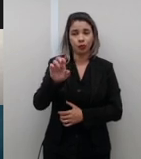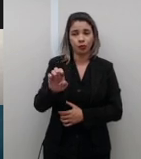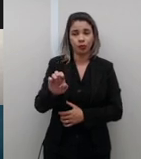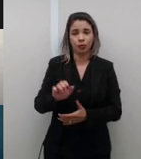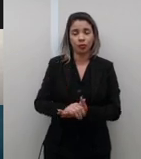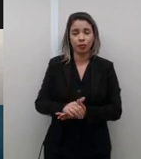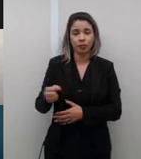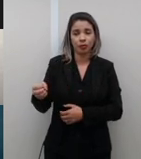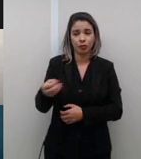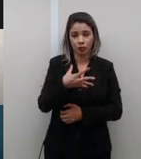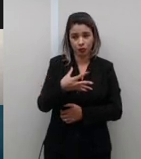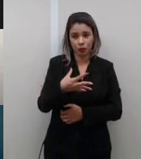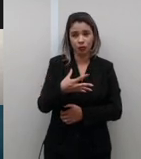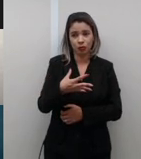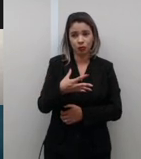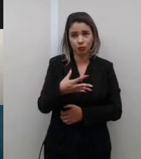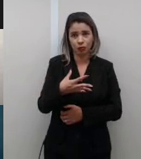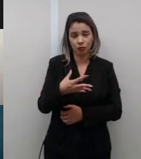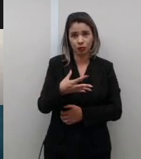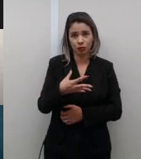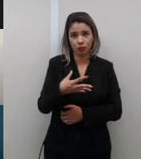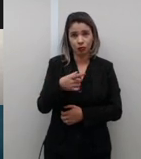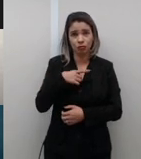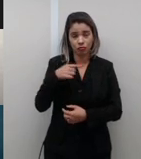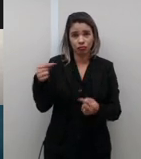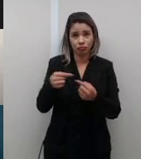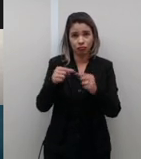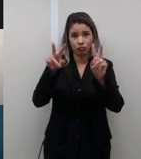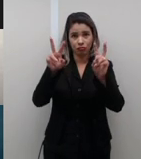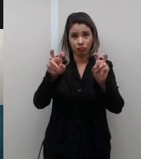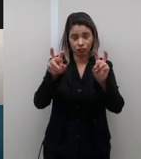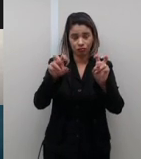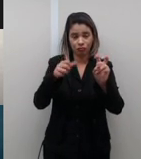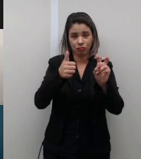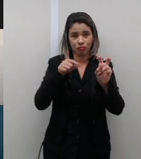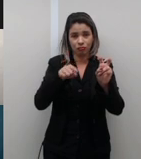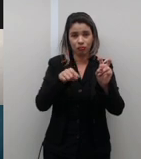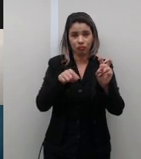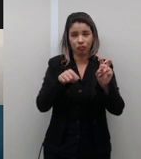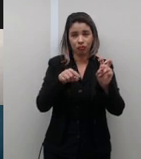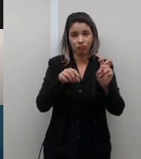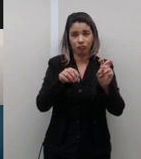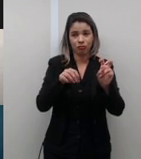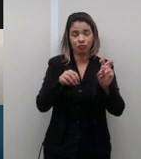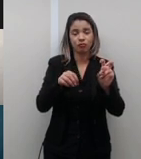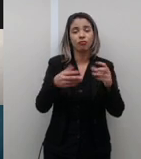Olha, tá vendo? Quer dizer, aplicação já do tema 1199. Agradeço. O Are